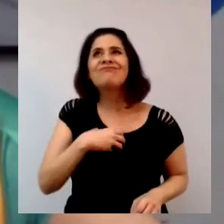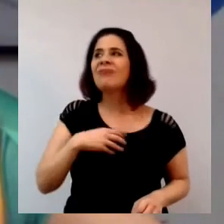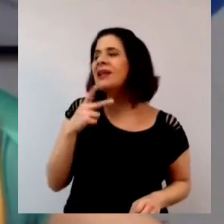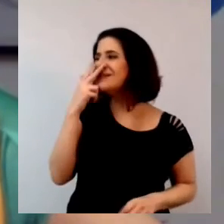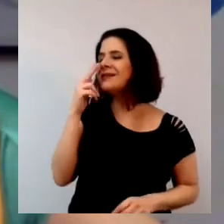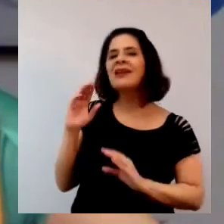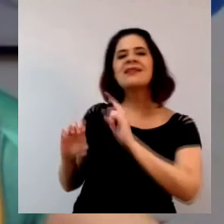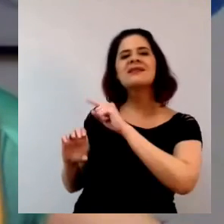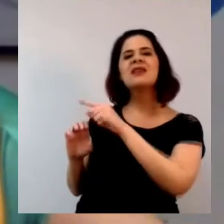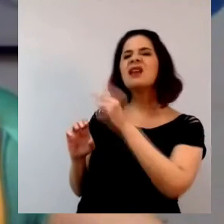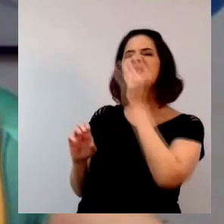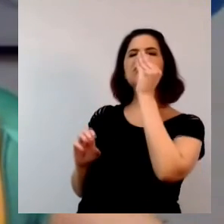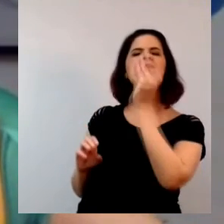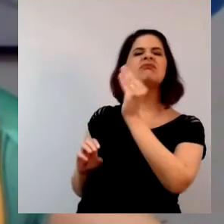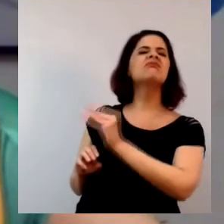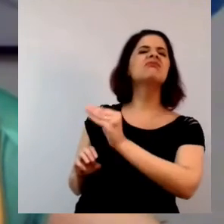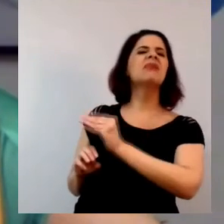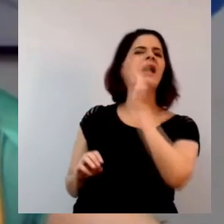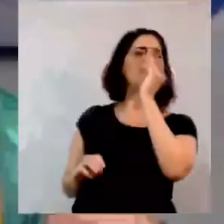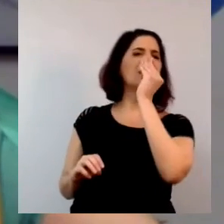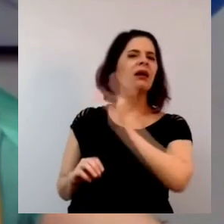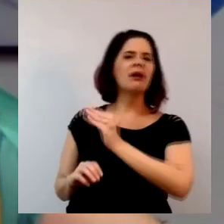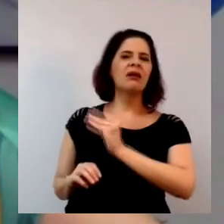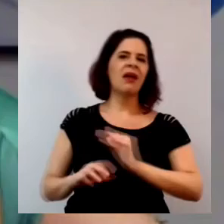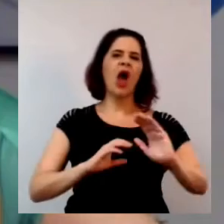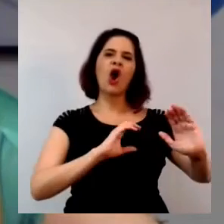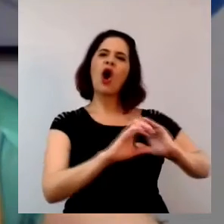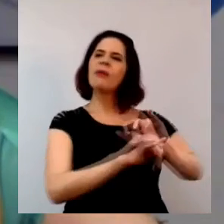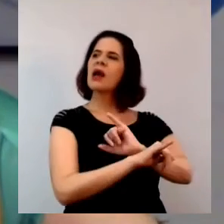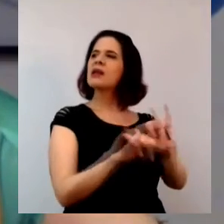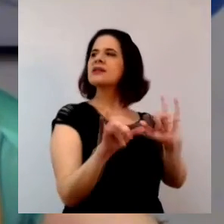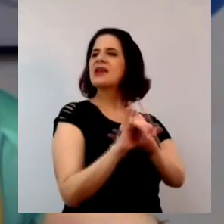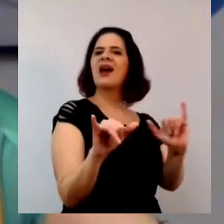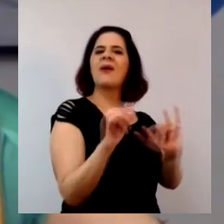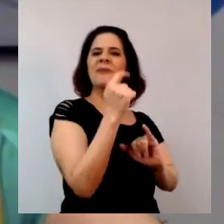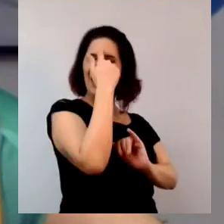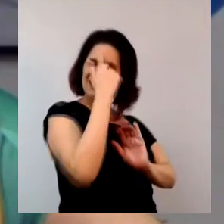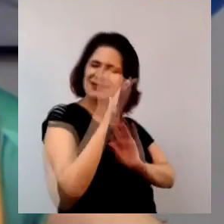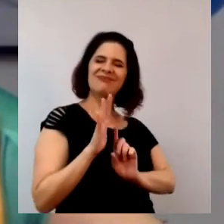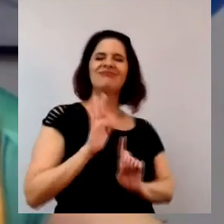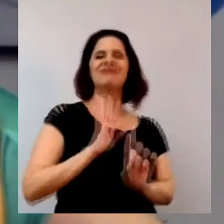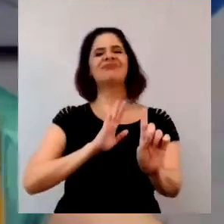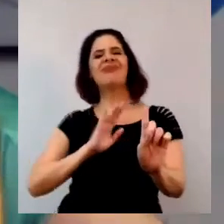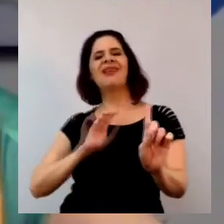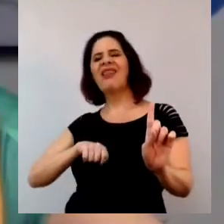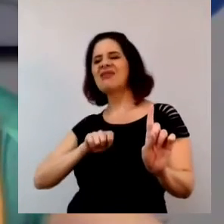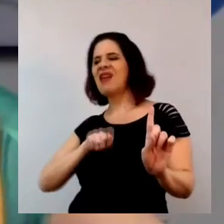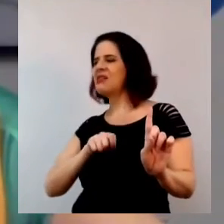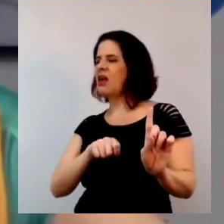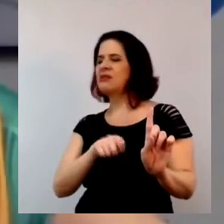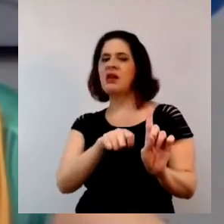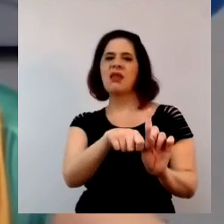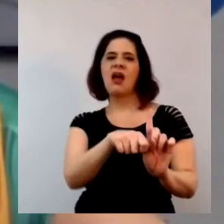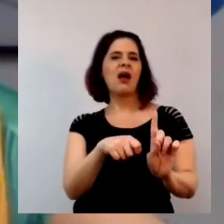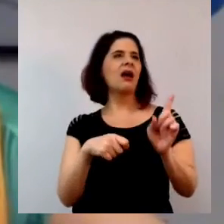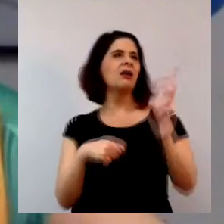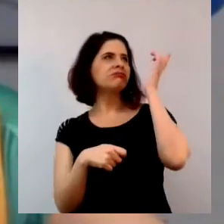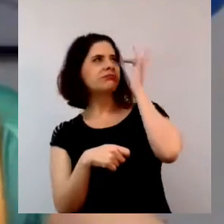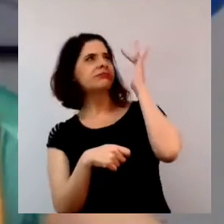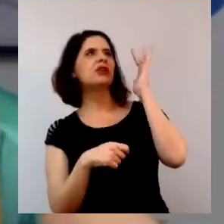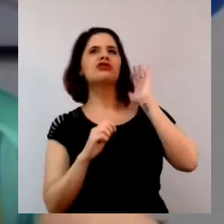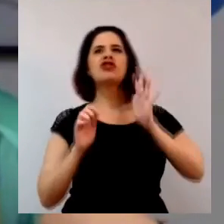na comunicação, achando que as respostas estavam dentro da intuição e dos insights